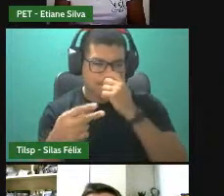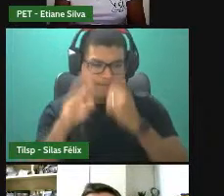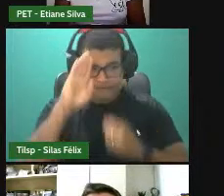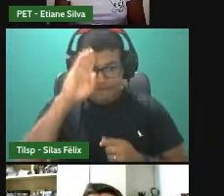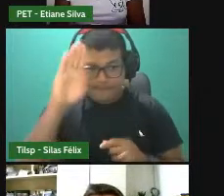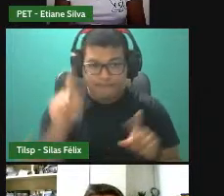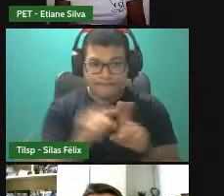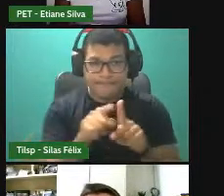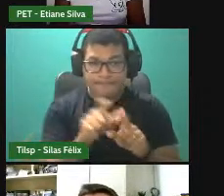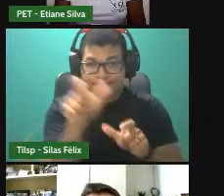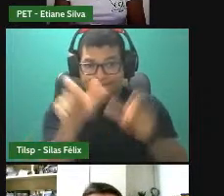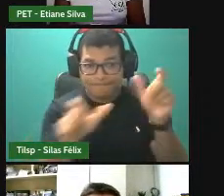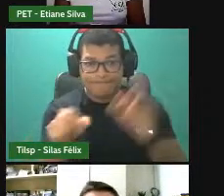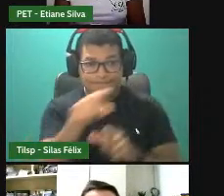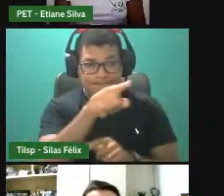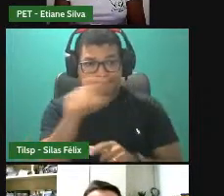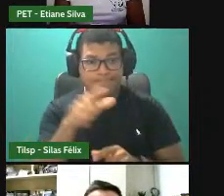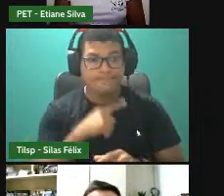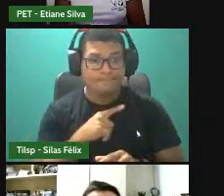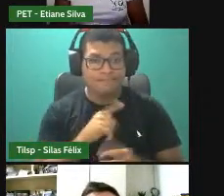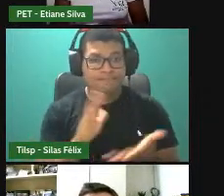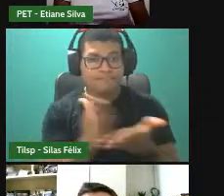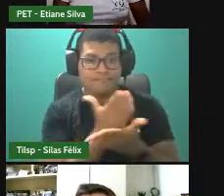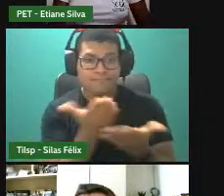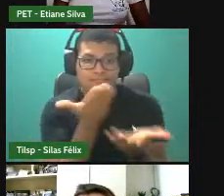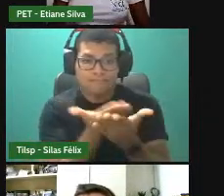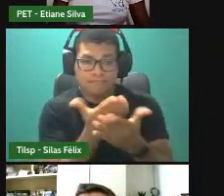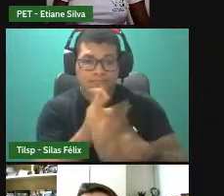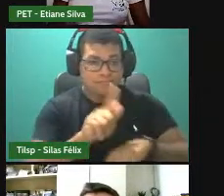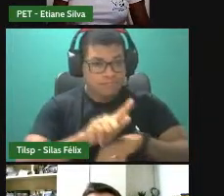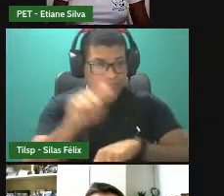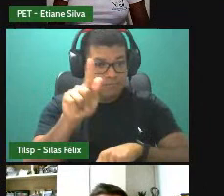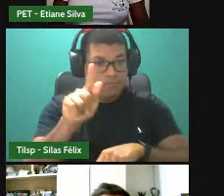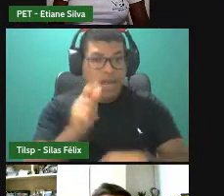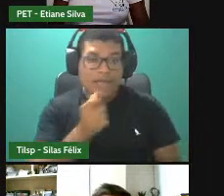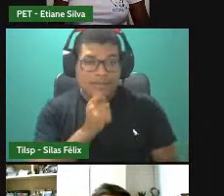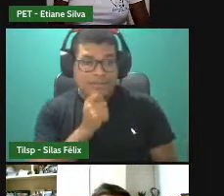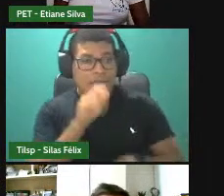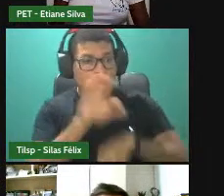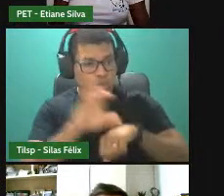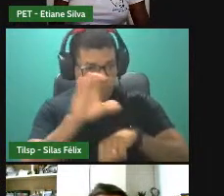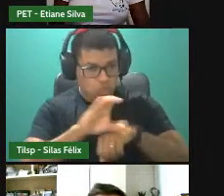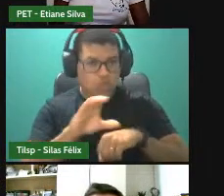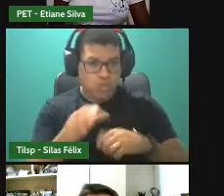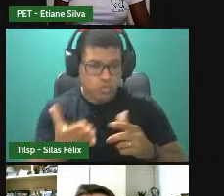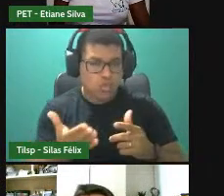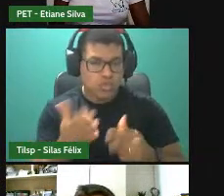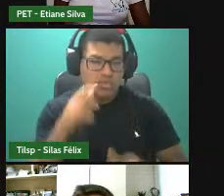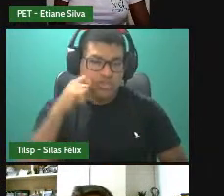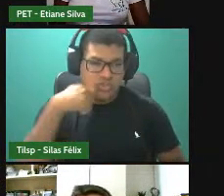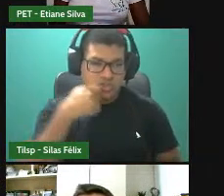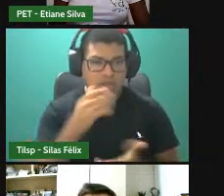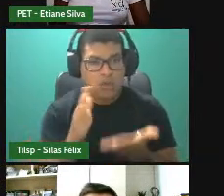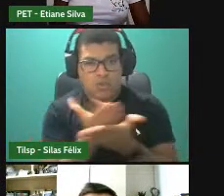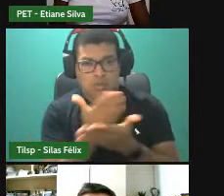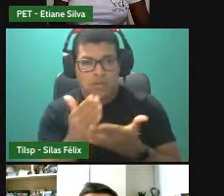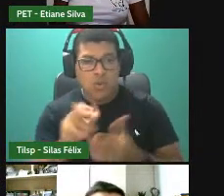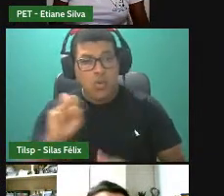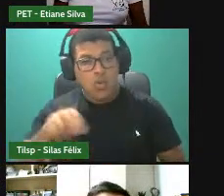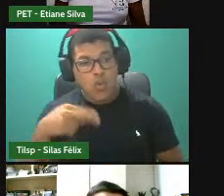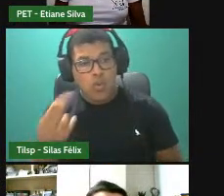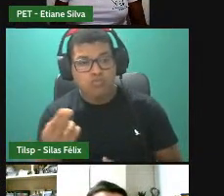nosso público possa ter aí vários graduandos que estão ainda cursando a graduação em odontologia, ou às vezes